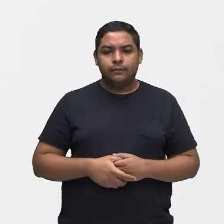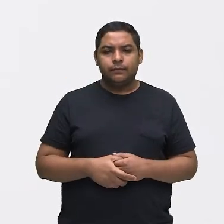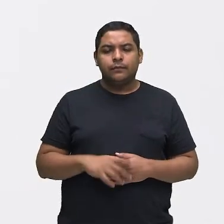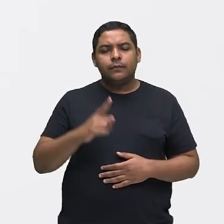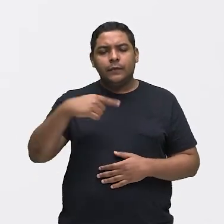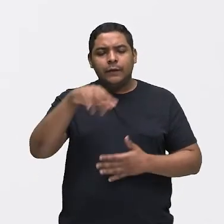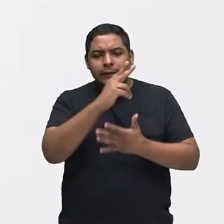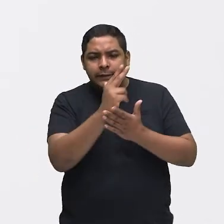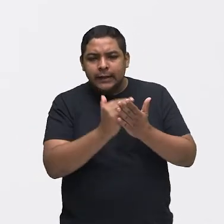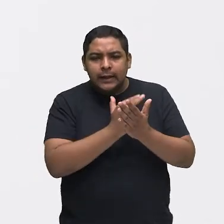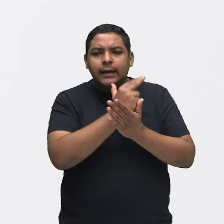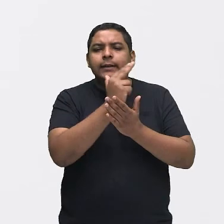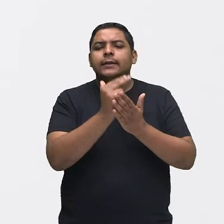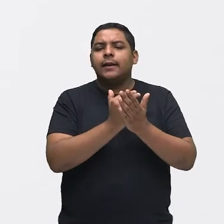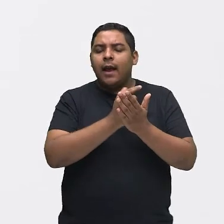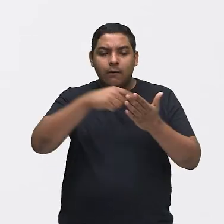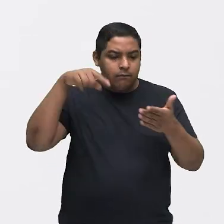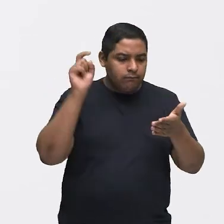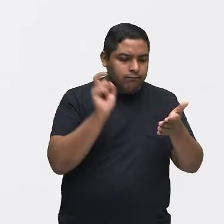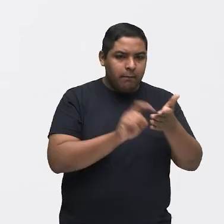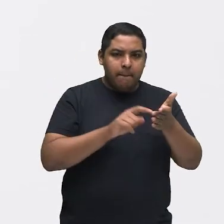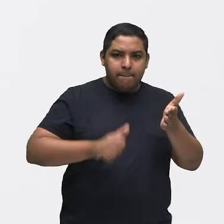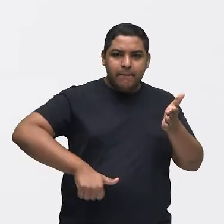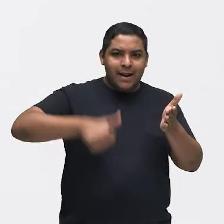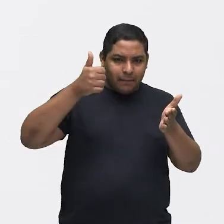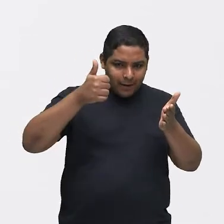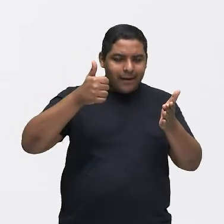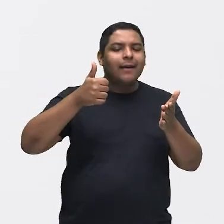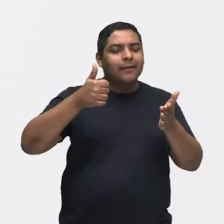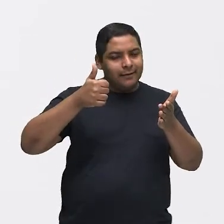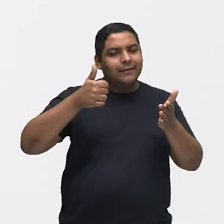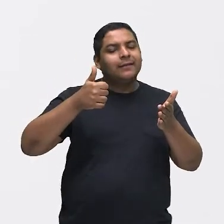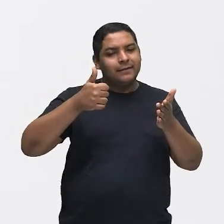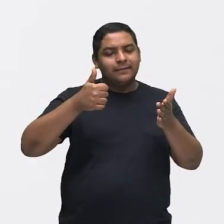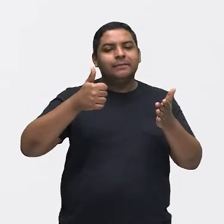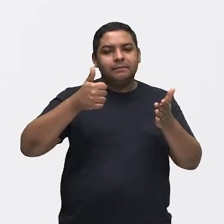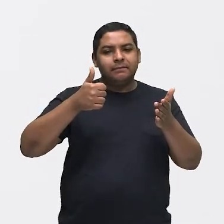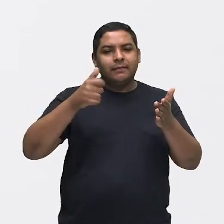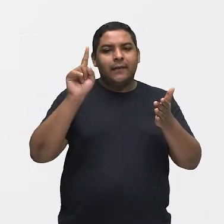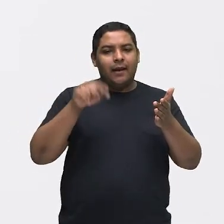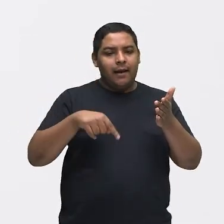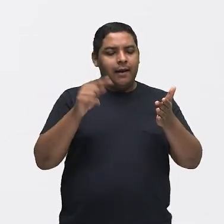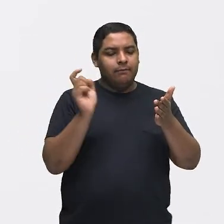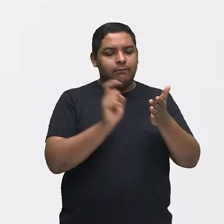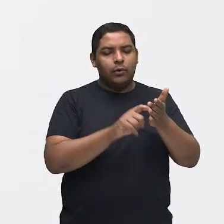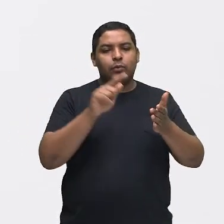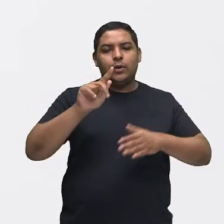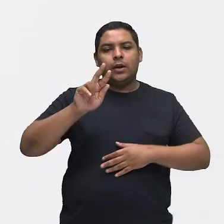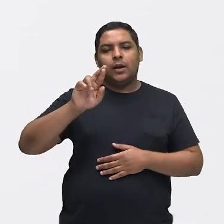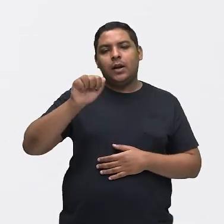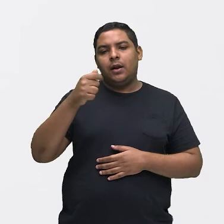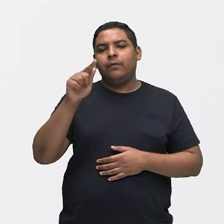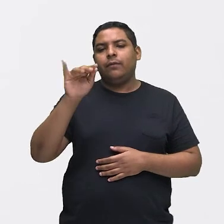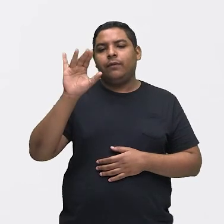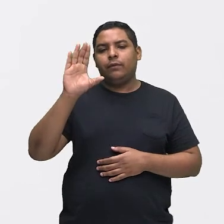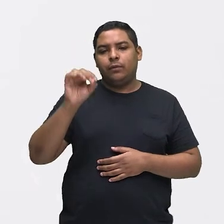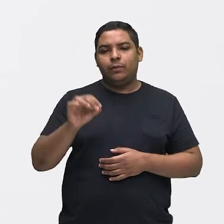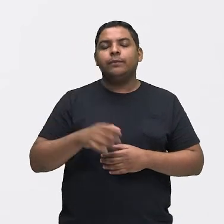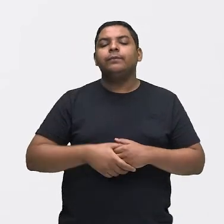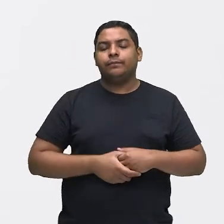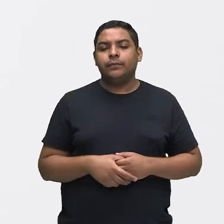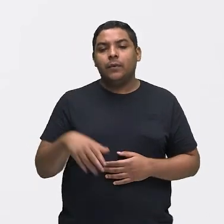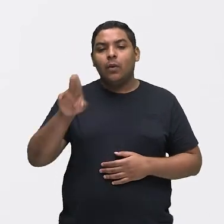um desenho, o primeiro ponto o primeiro elemento que aparece seria o ponto gráfico. Não tem definição, ele é usado